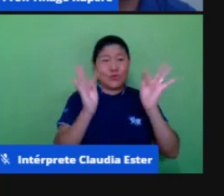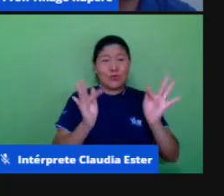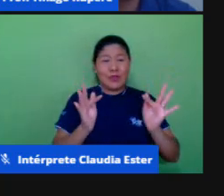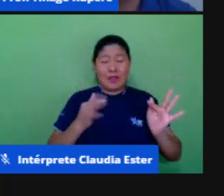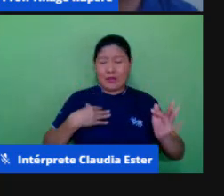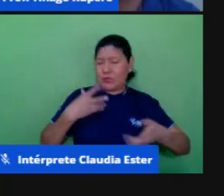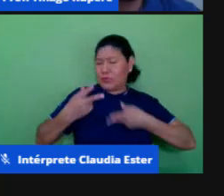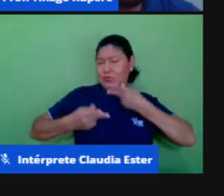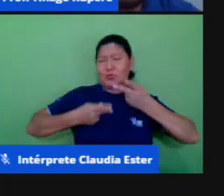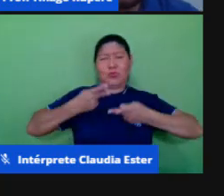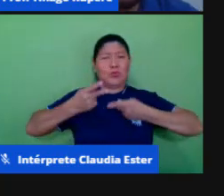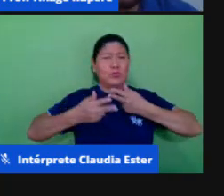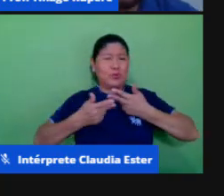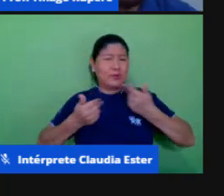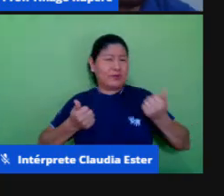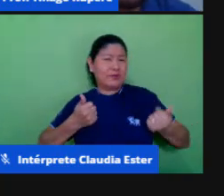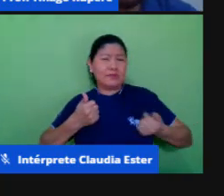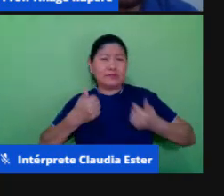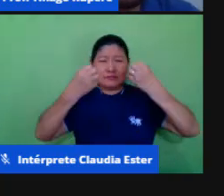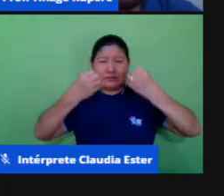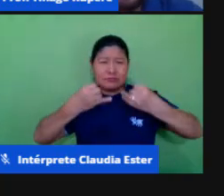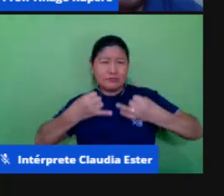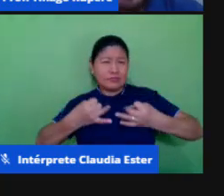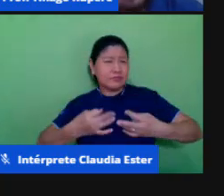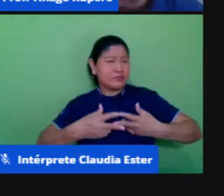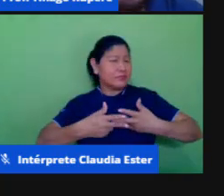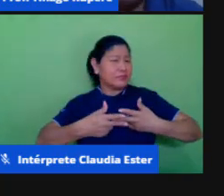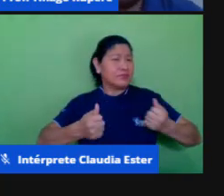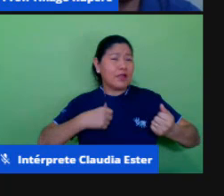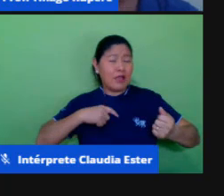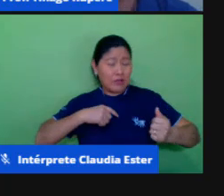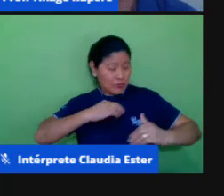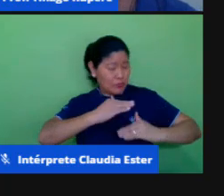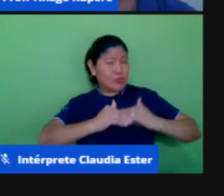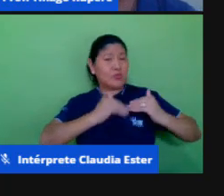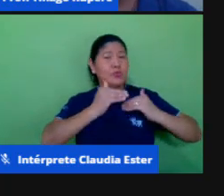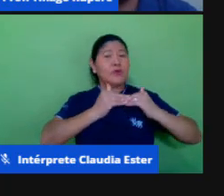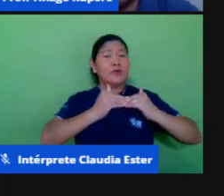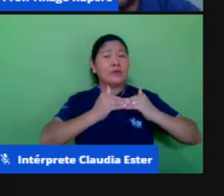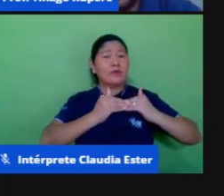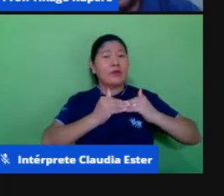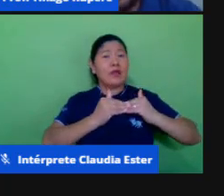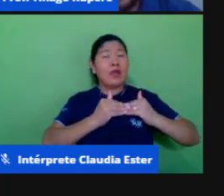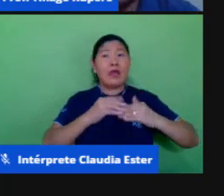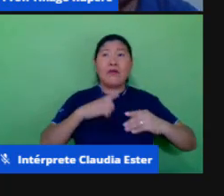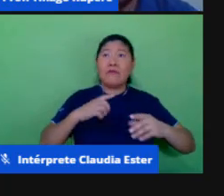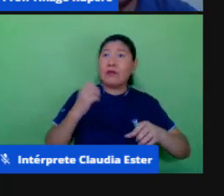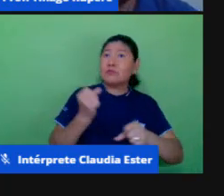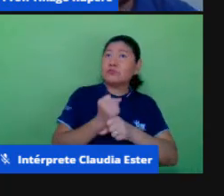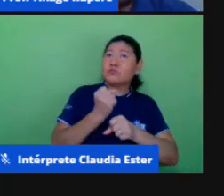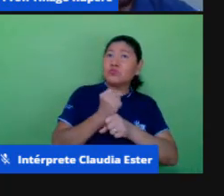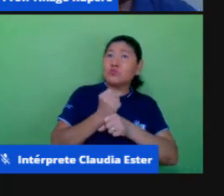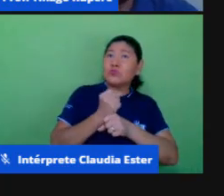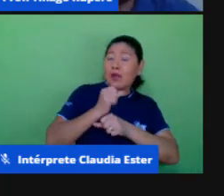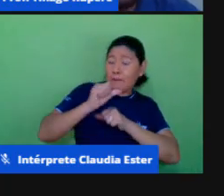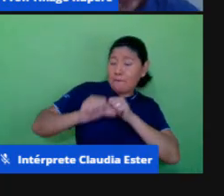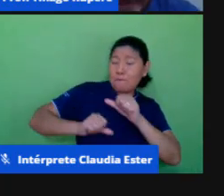acaba produzindo melhor, e aqui eu não estou falando de produtividade, estou falando de construção de conhecimento.